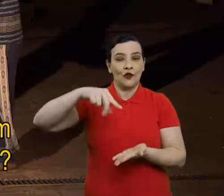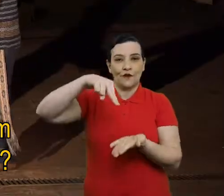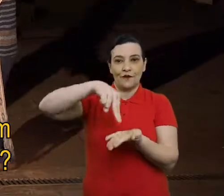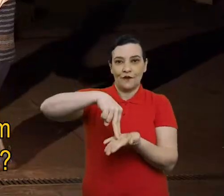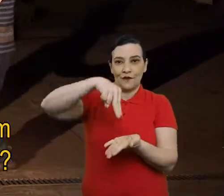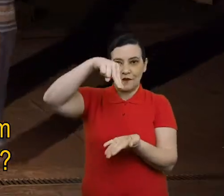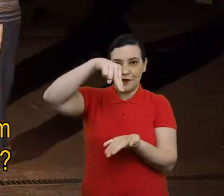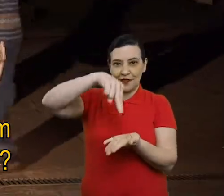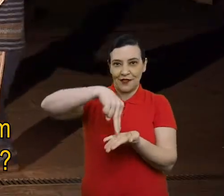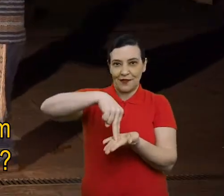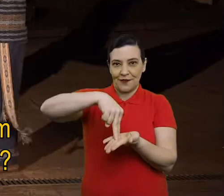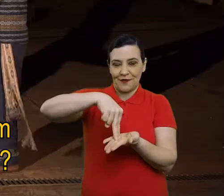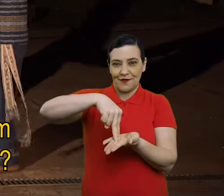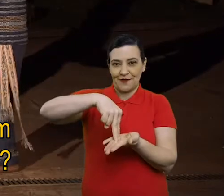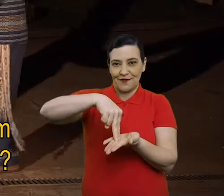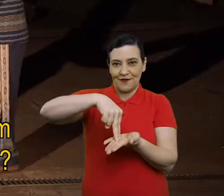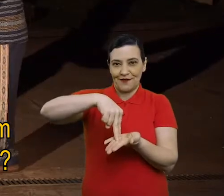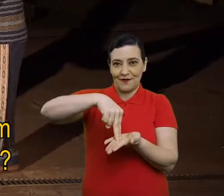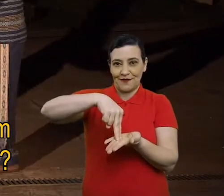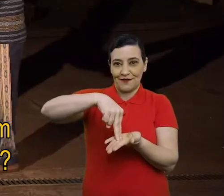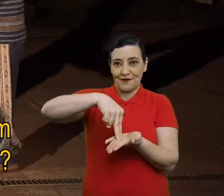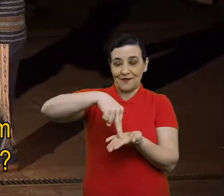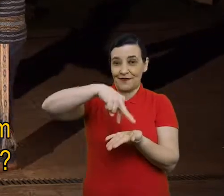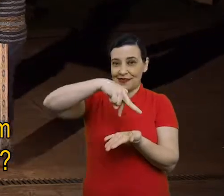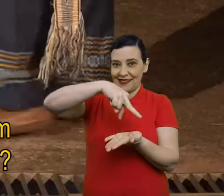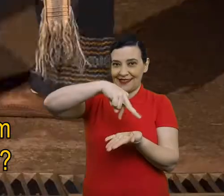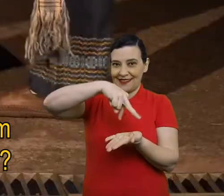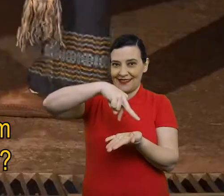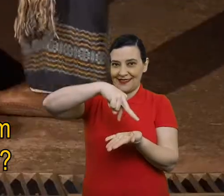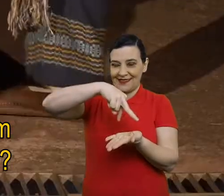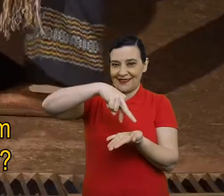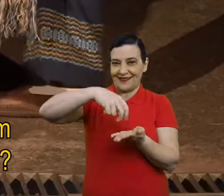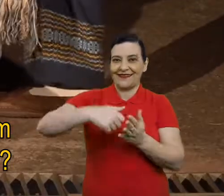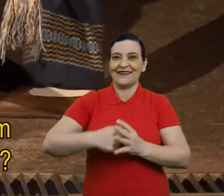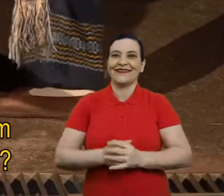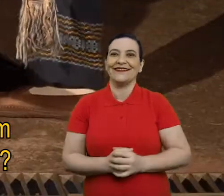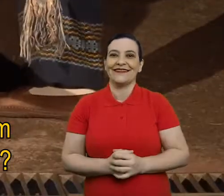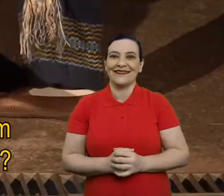repete o pulinho e agora um chutinho com a perna esquerda.